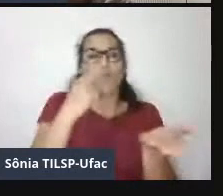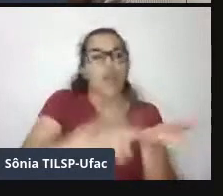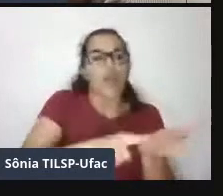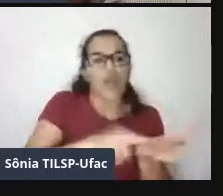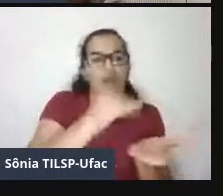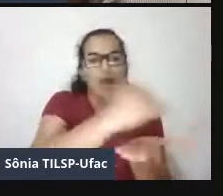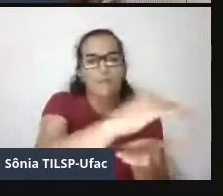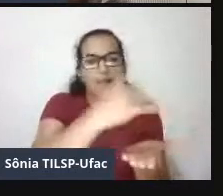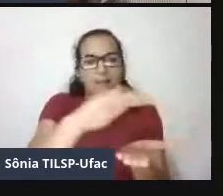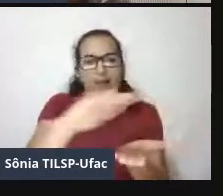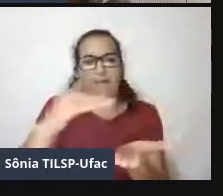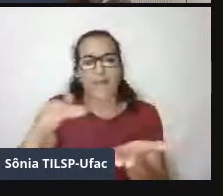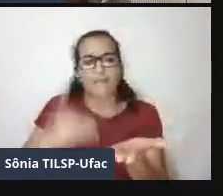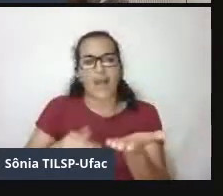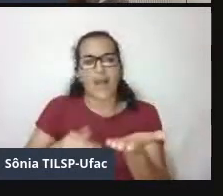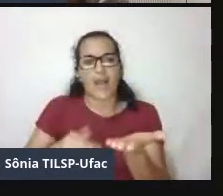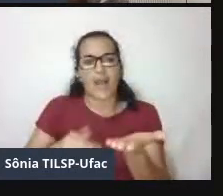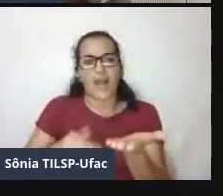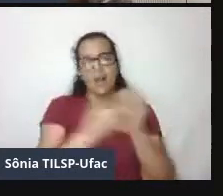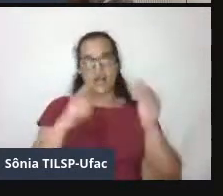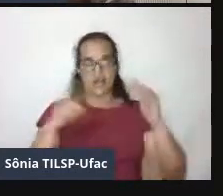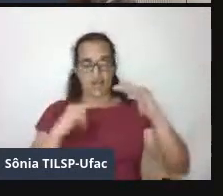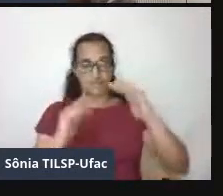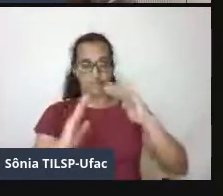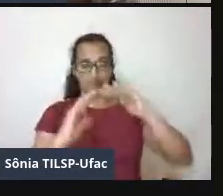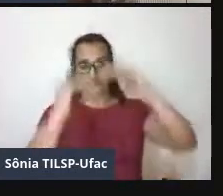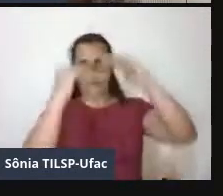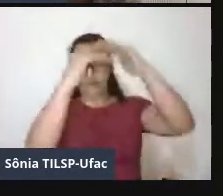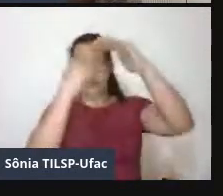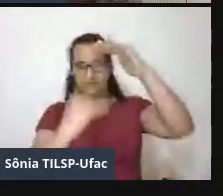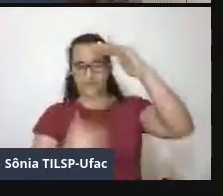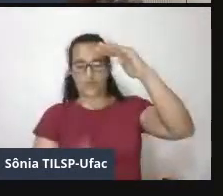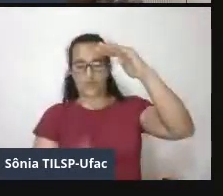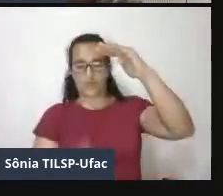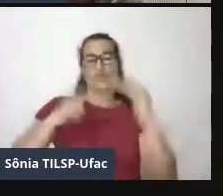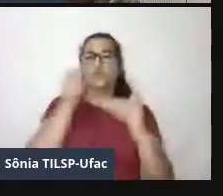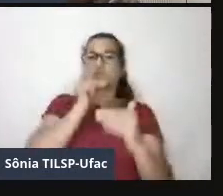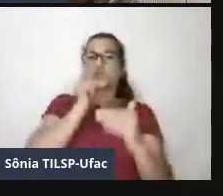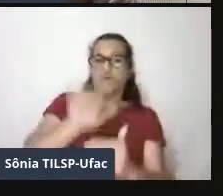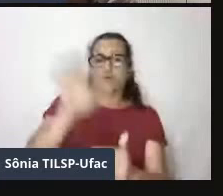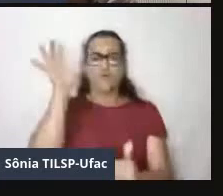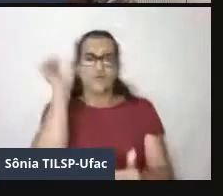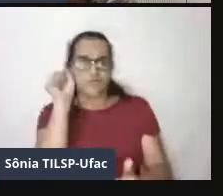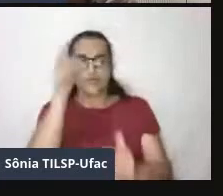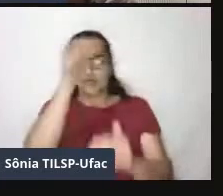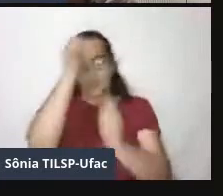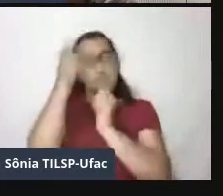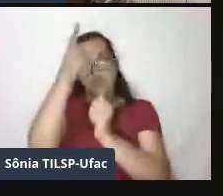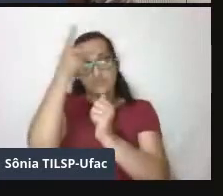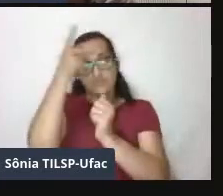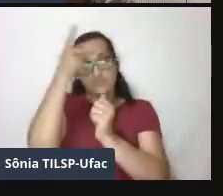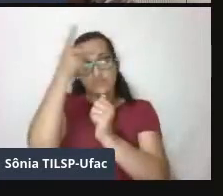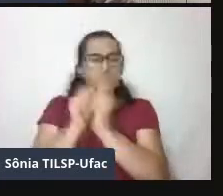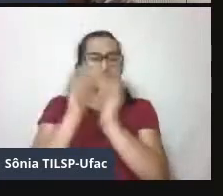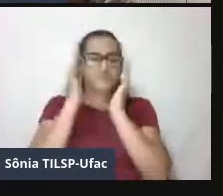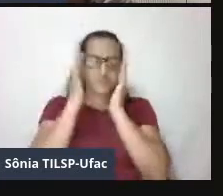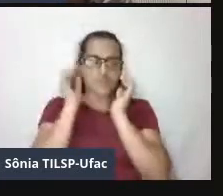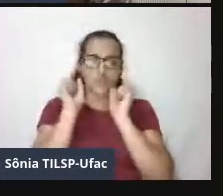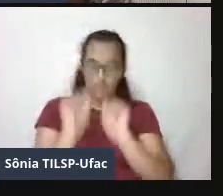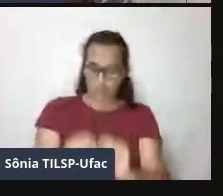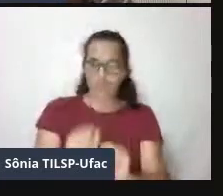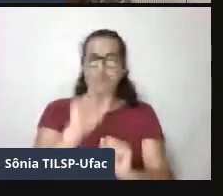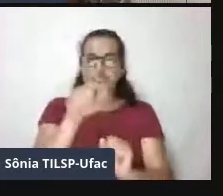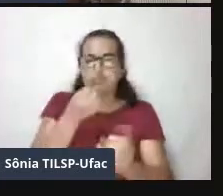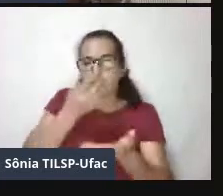4º andar, que obviamente tinham grau de consciência, estavam orientados, tinham acompanhantes em alguns casos, e poderiam se beneficiar dessas cartas.